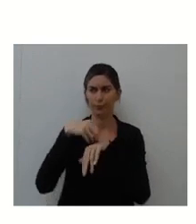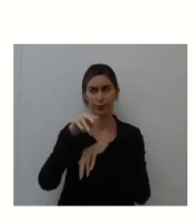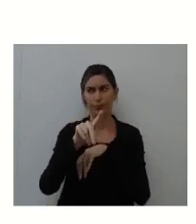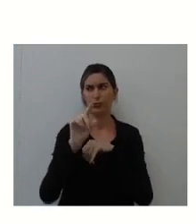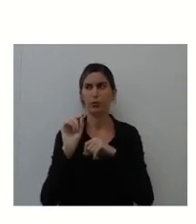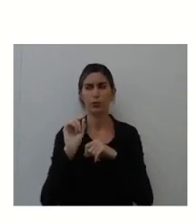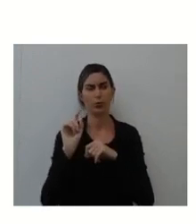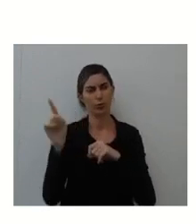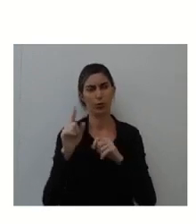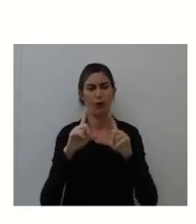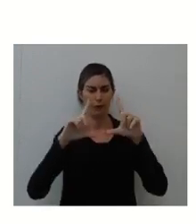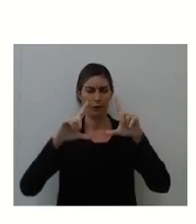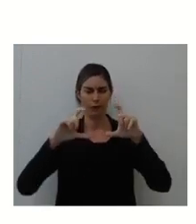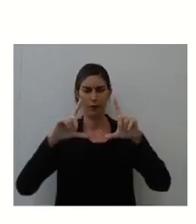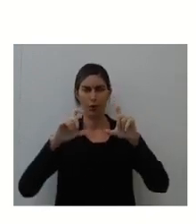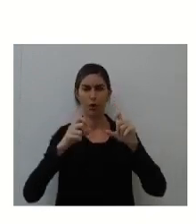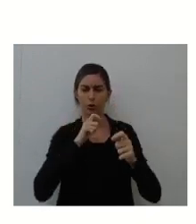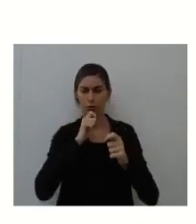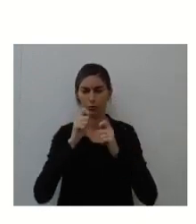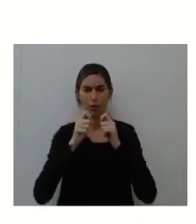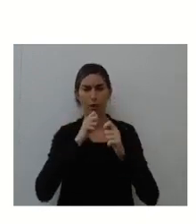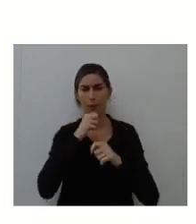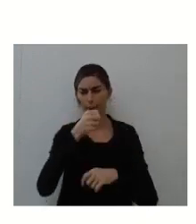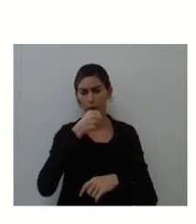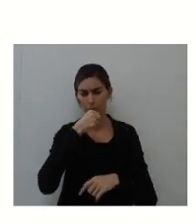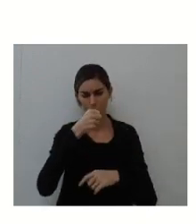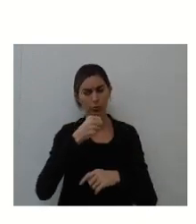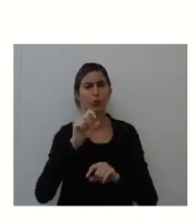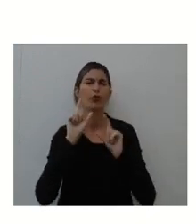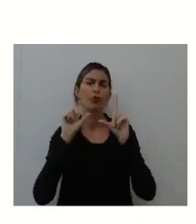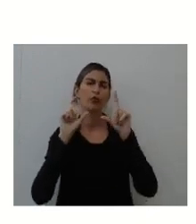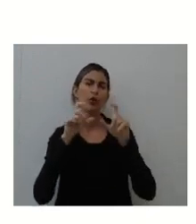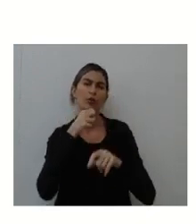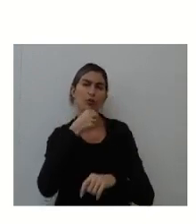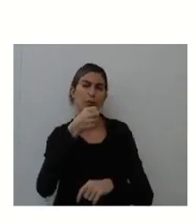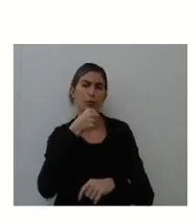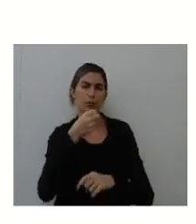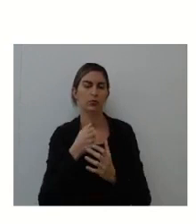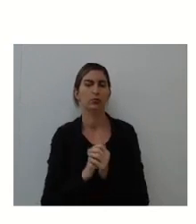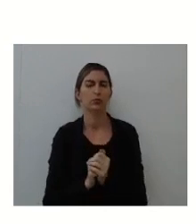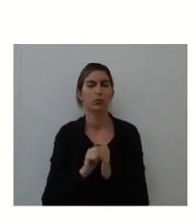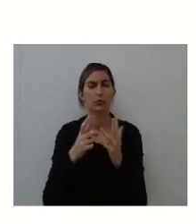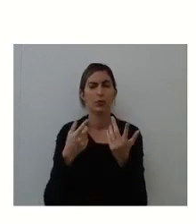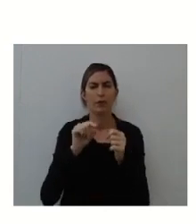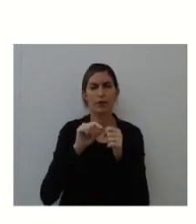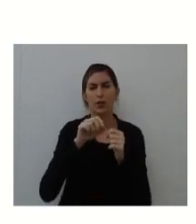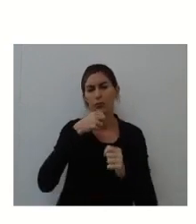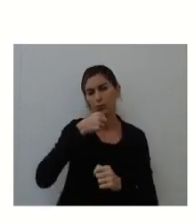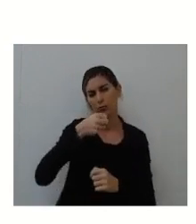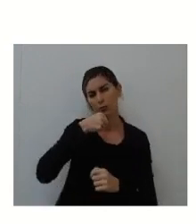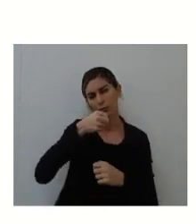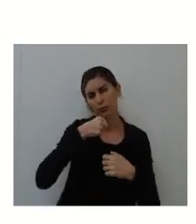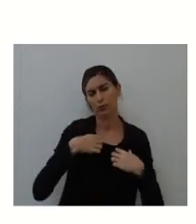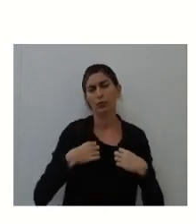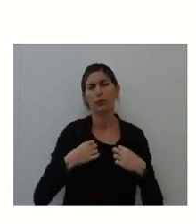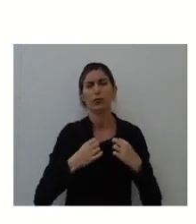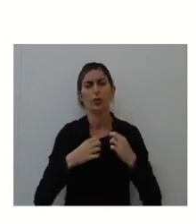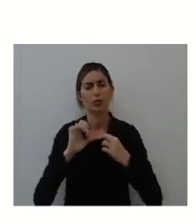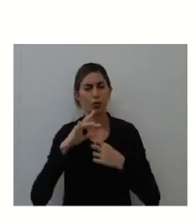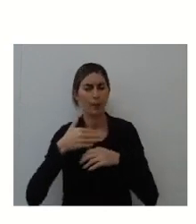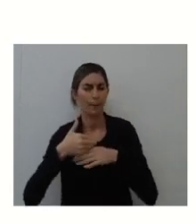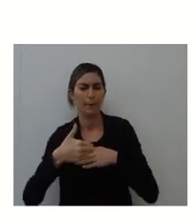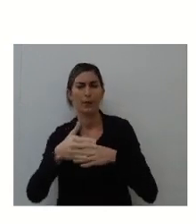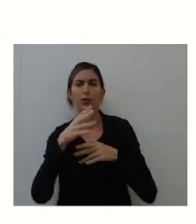seguinte: uma fotoreportagem. Você sabe o que é uma fotoreportagem? É quando a gente faz uma reportagem, só que a partir